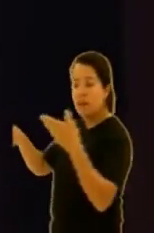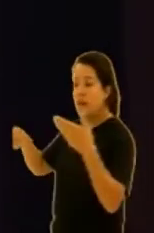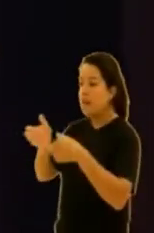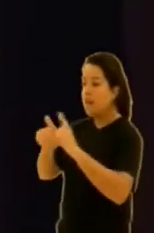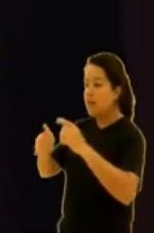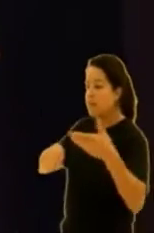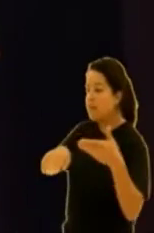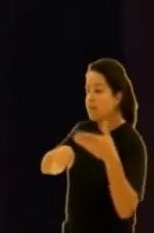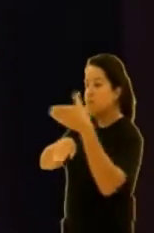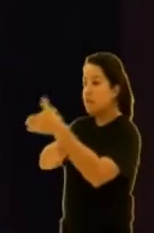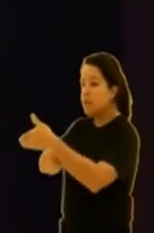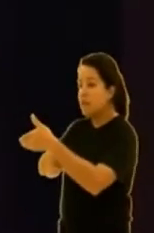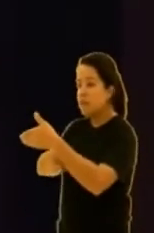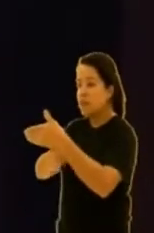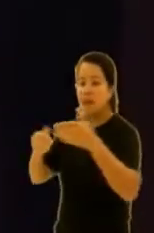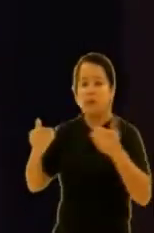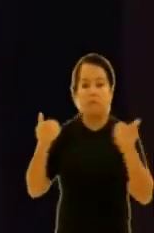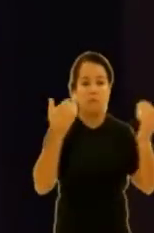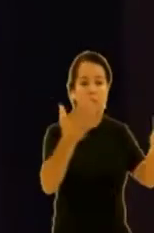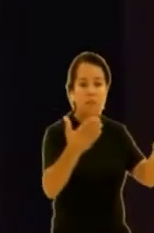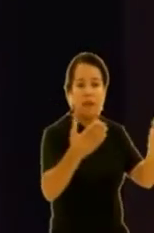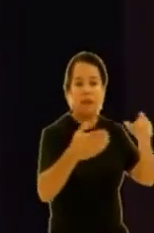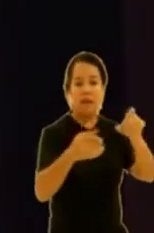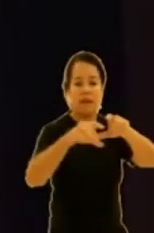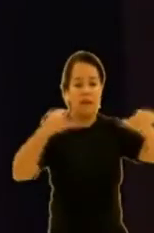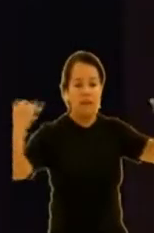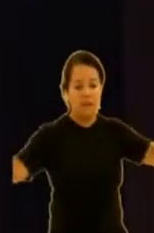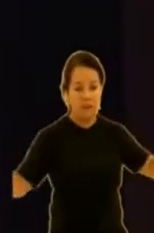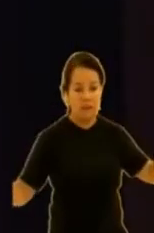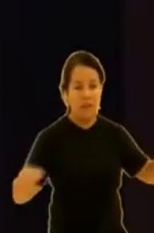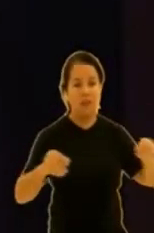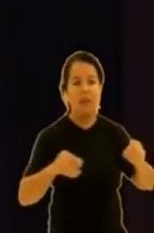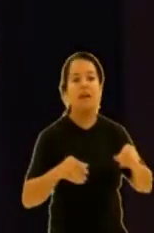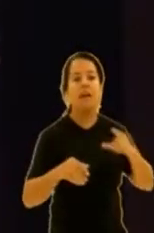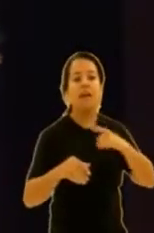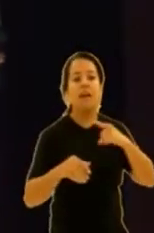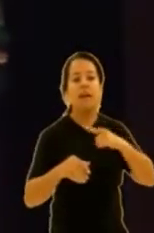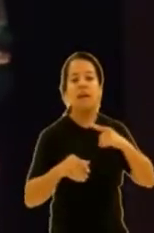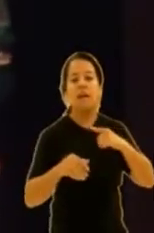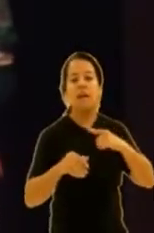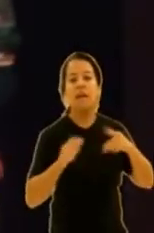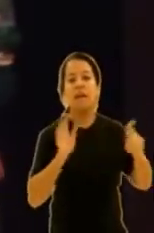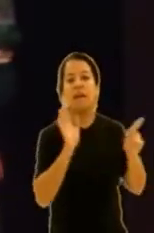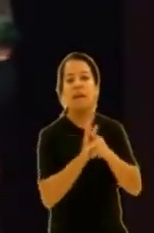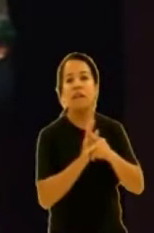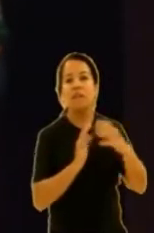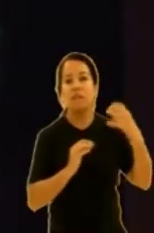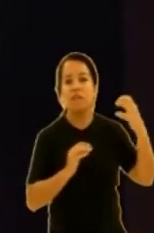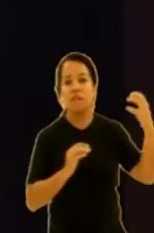a devolução do trecho de retorno, lhe será entregue um envelope selado e endereçado. Ok?